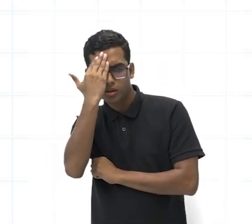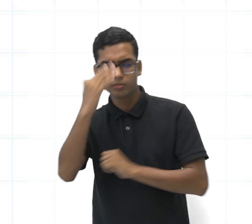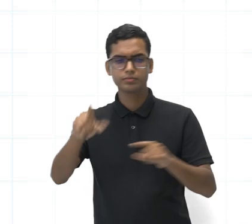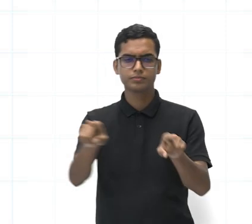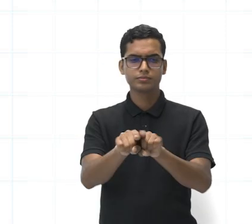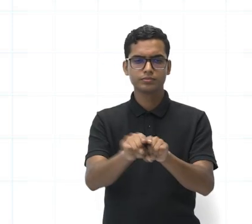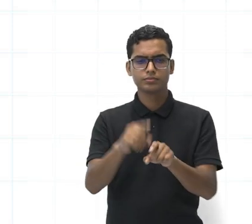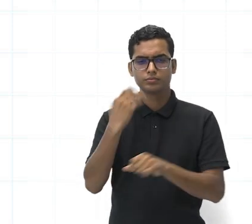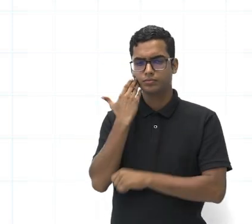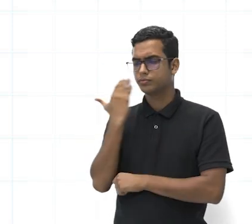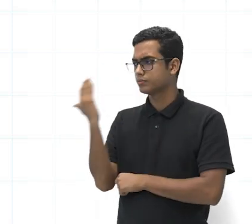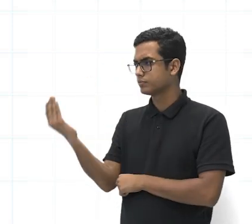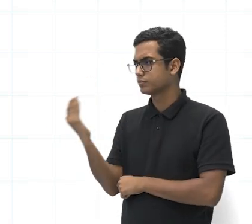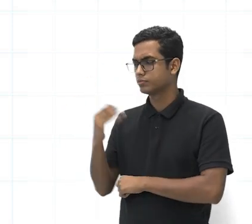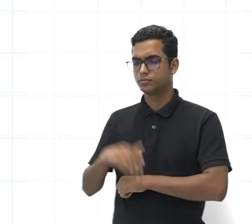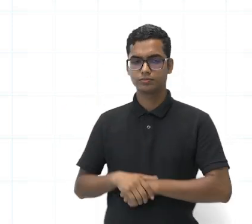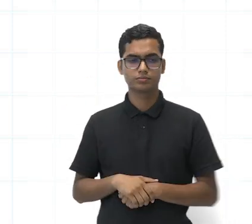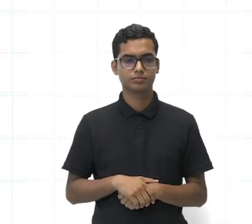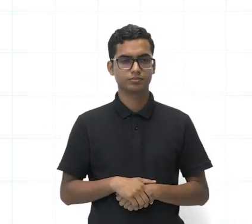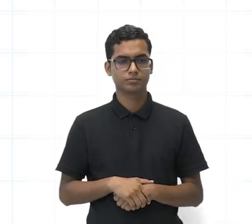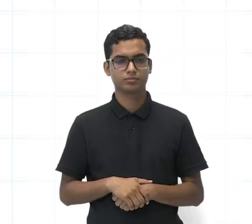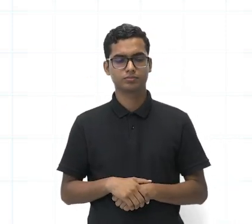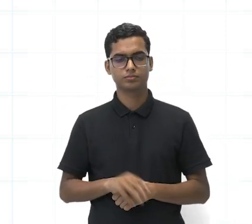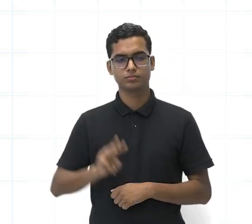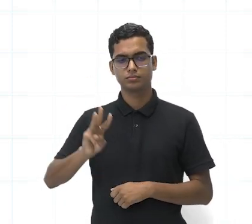your name?